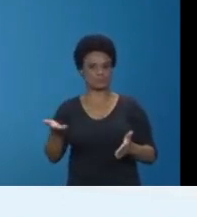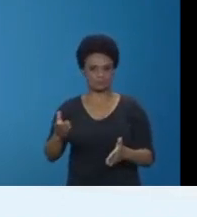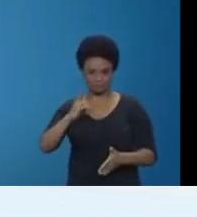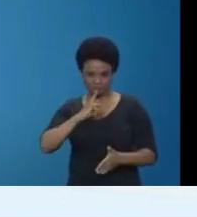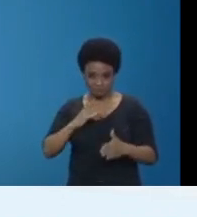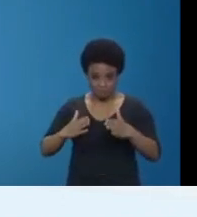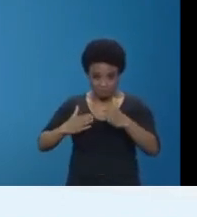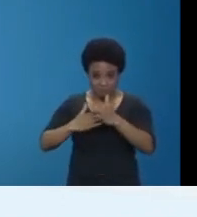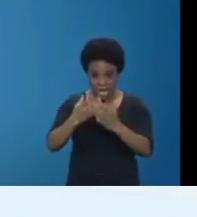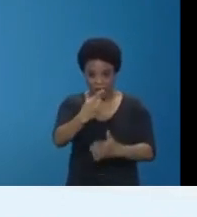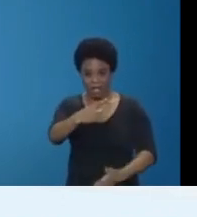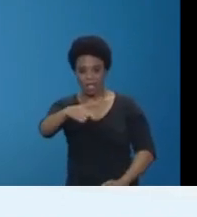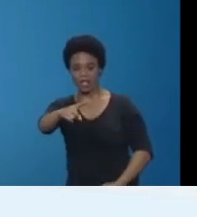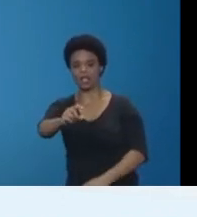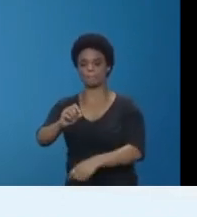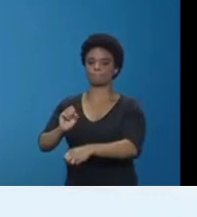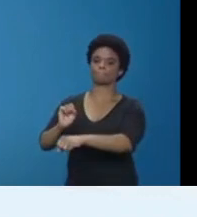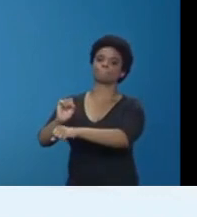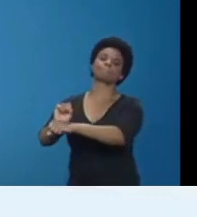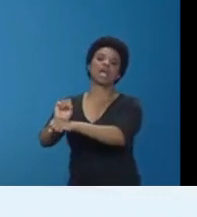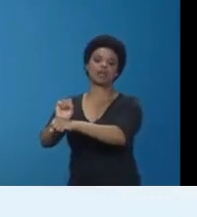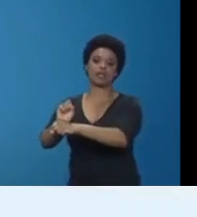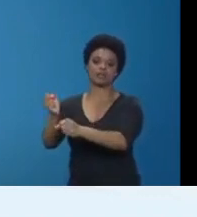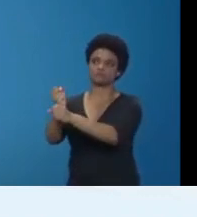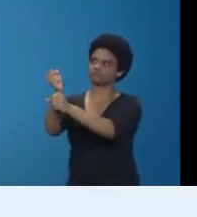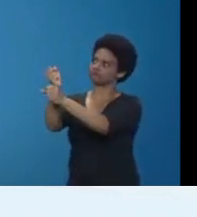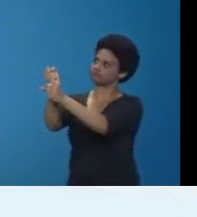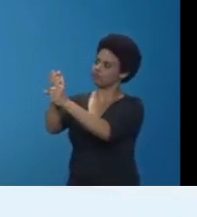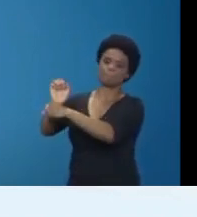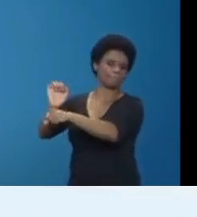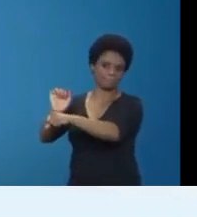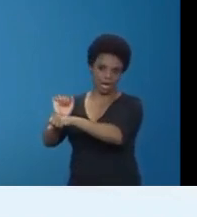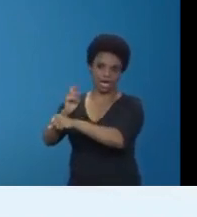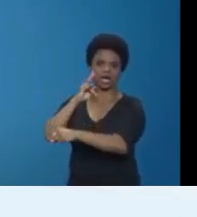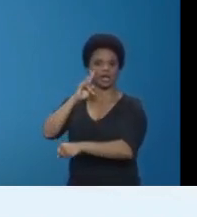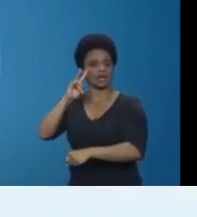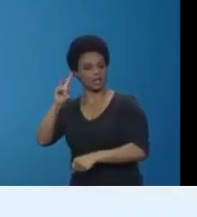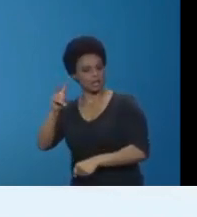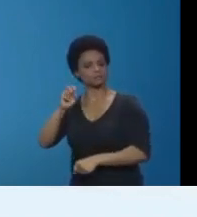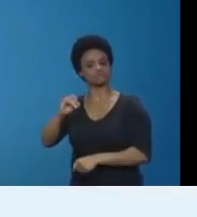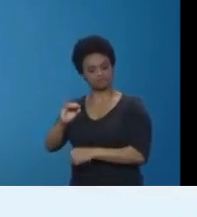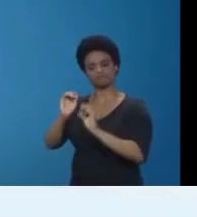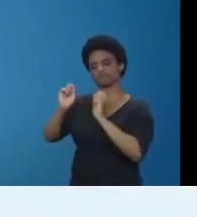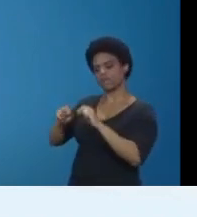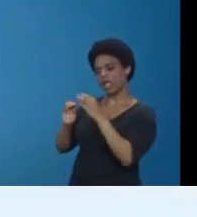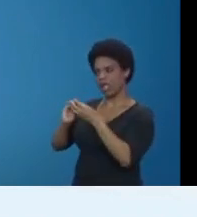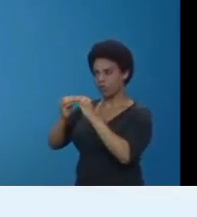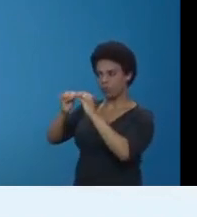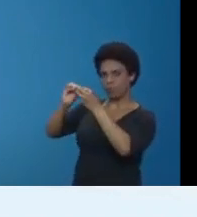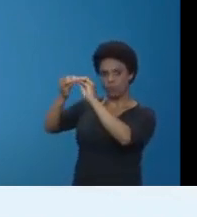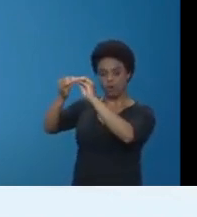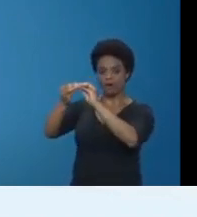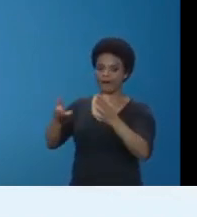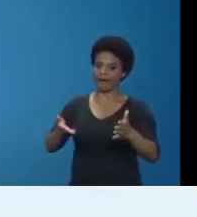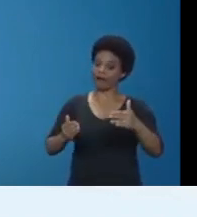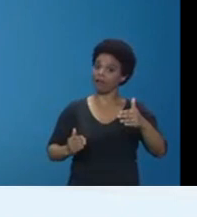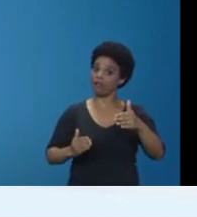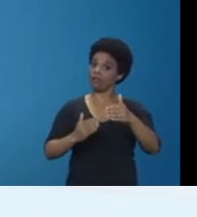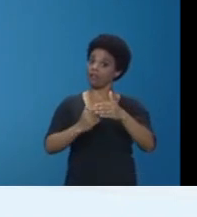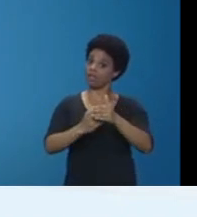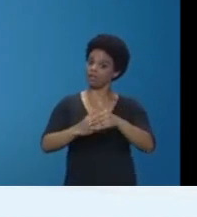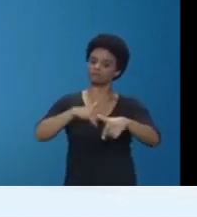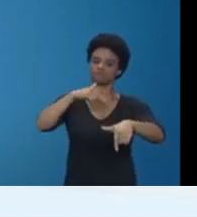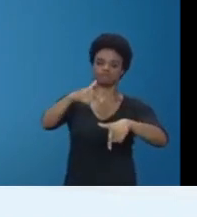último, ocorre a paralisação imediata da obra, ou em parte dela. Já no estado limite de serviço, a repetição